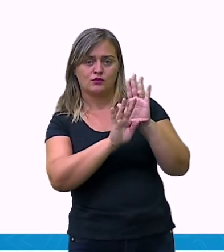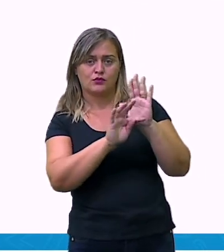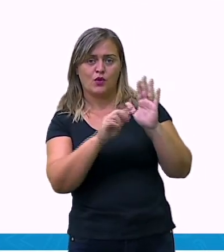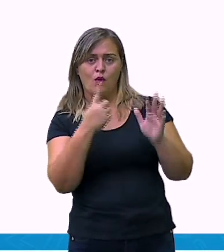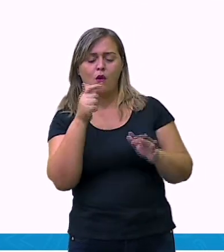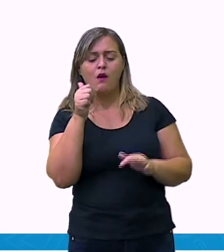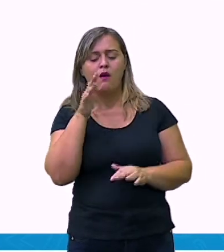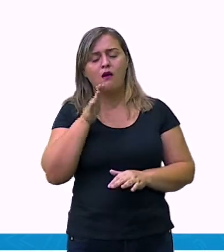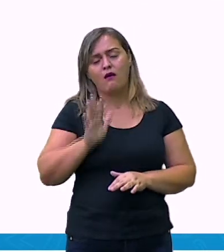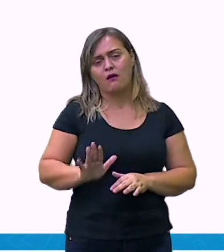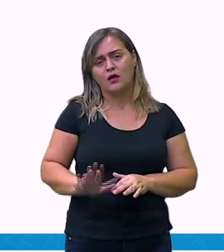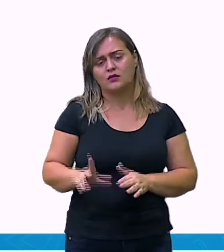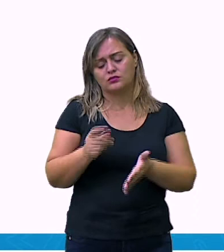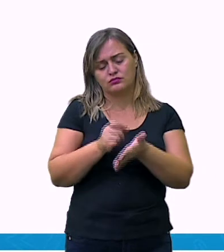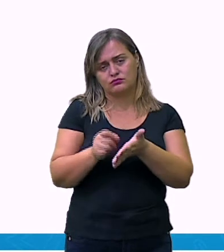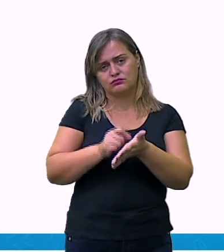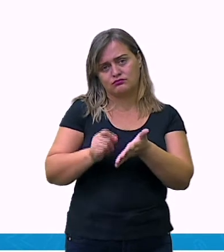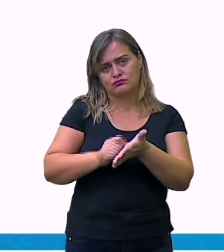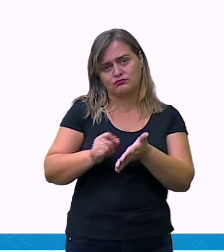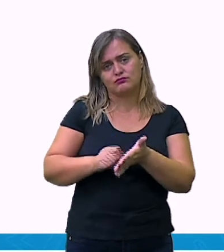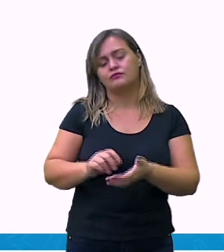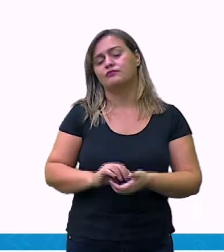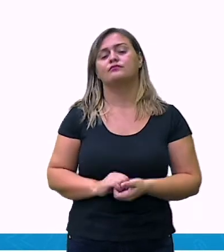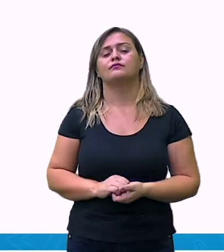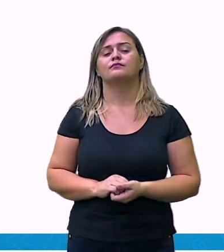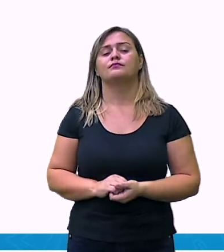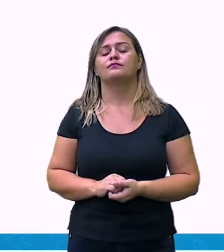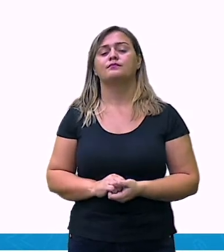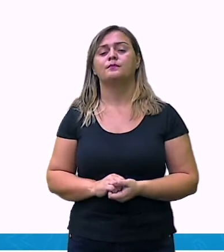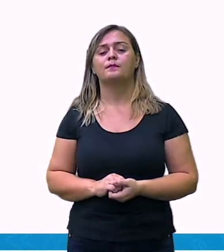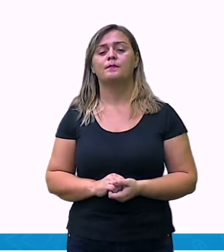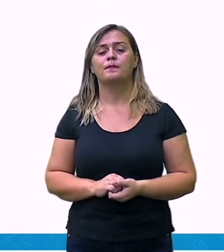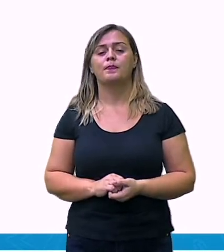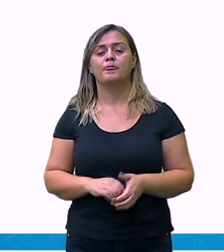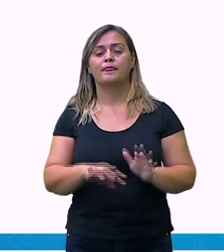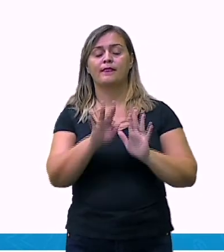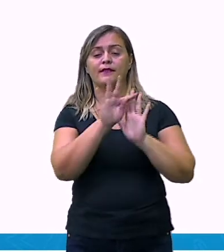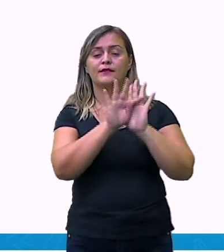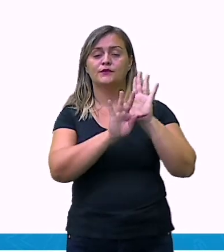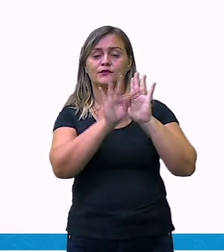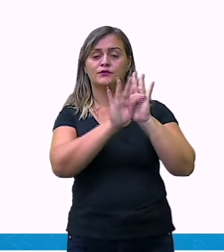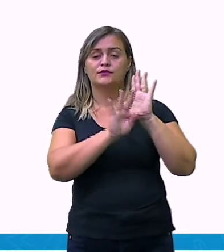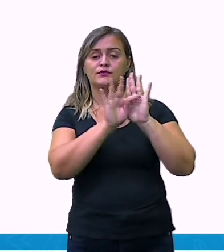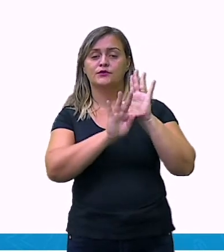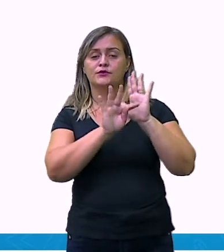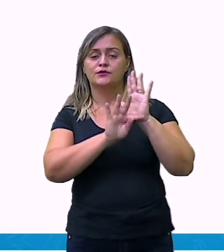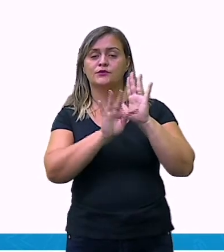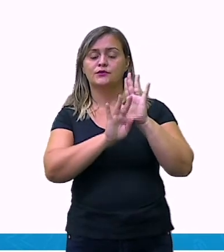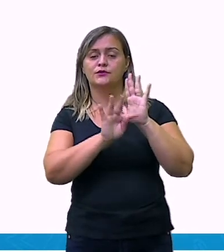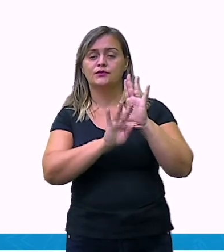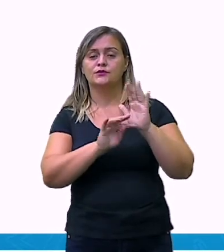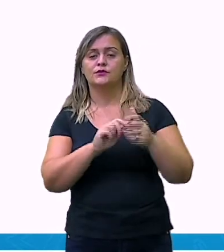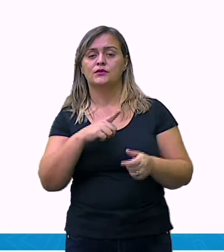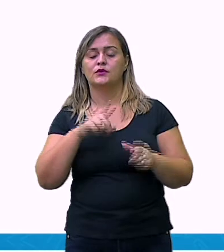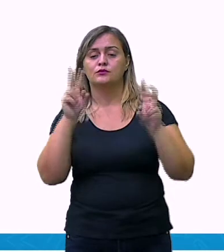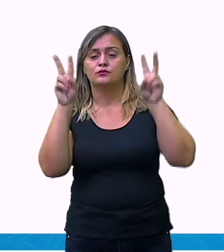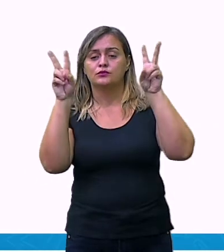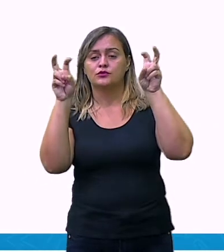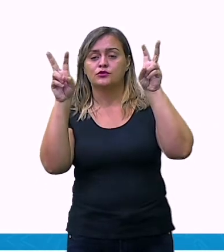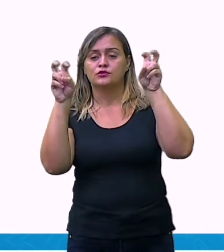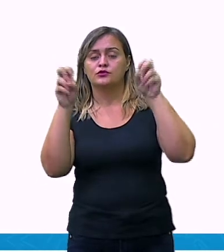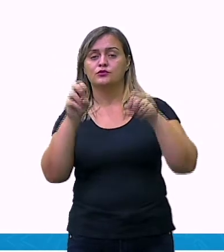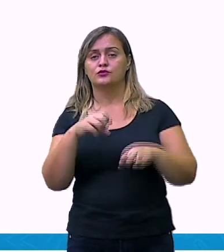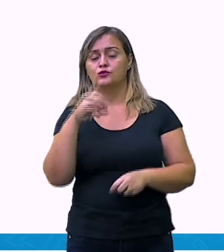criança que trabalha. Esse trecho, esse pedaço, esse texto foi escrito e tem o título